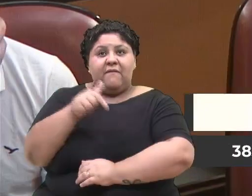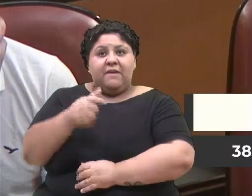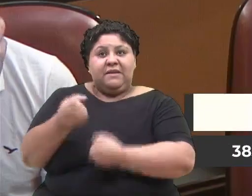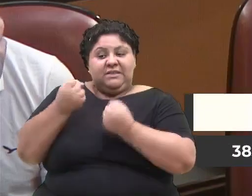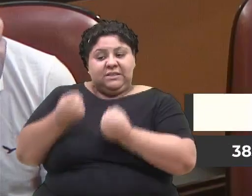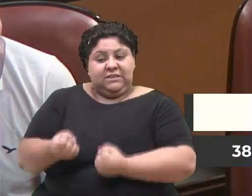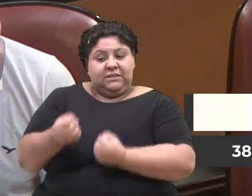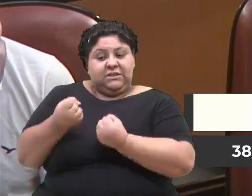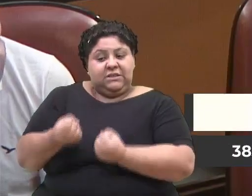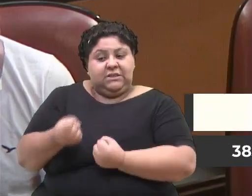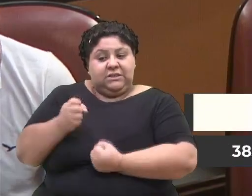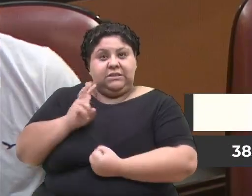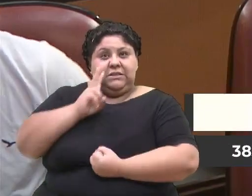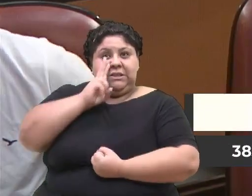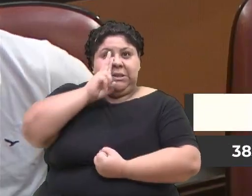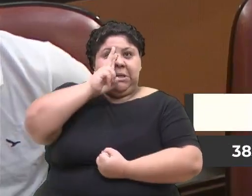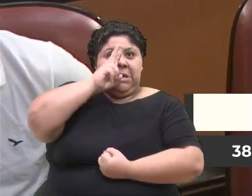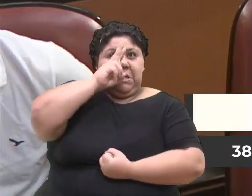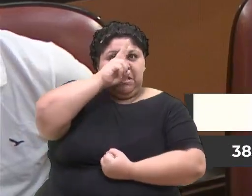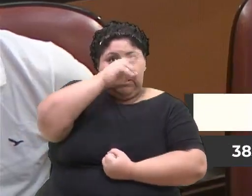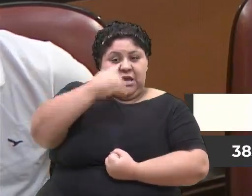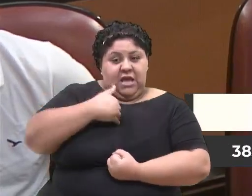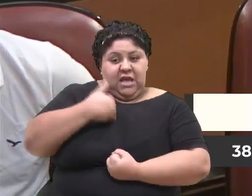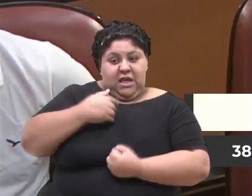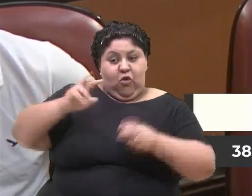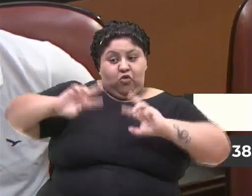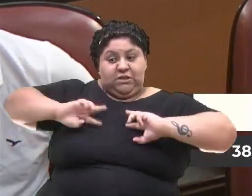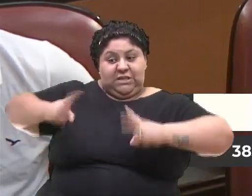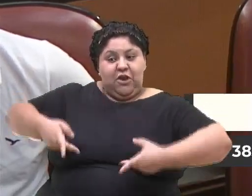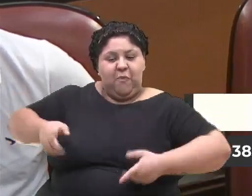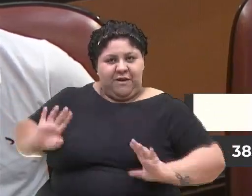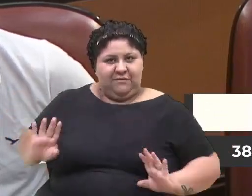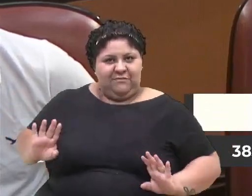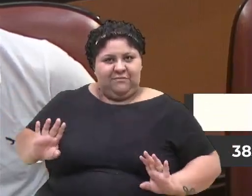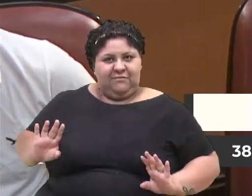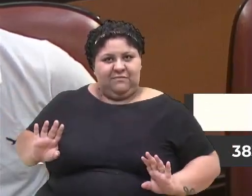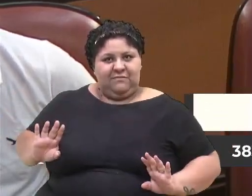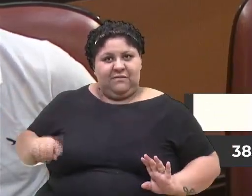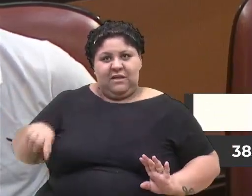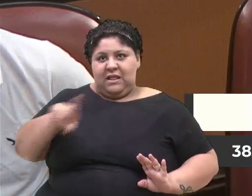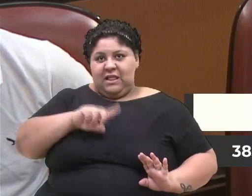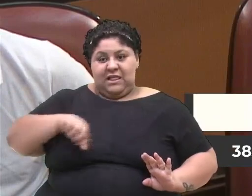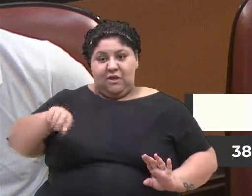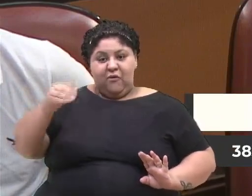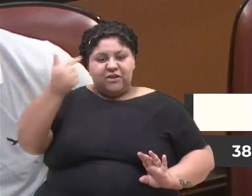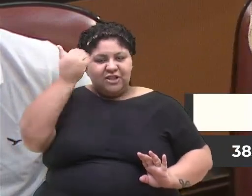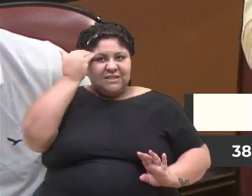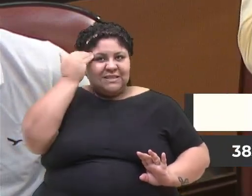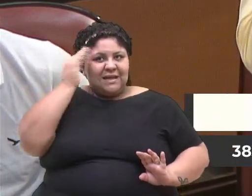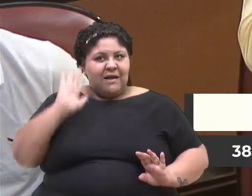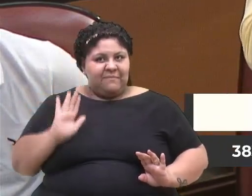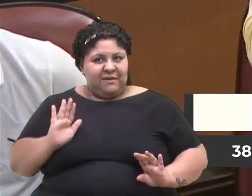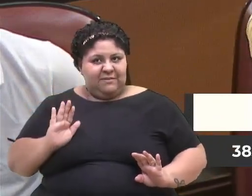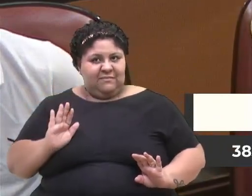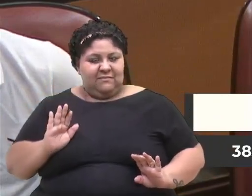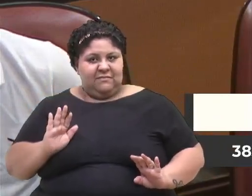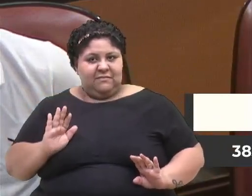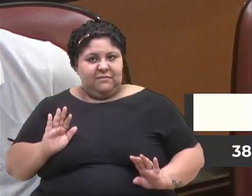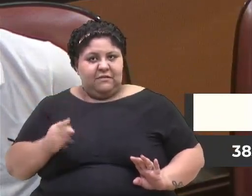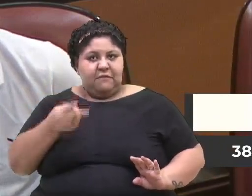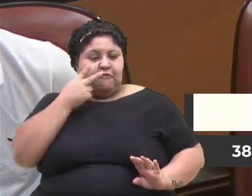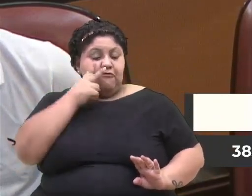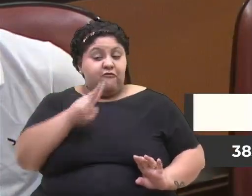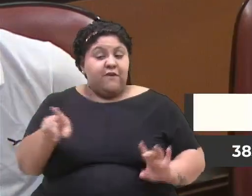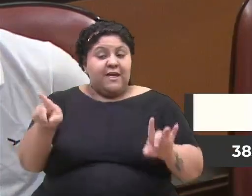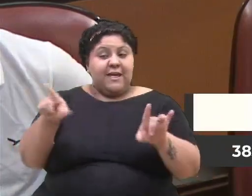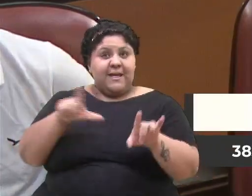forte aquilo que eu digo, o ser humano do mérito. Então a gente sabe e vê que tem